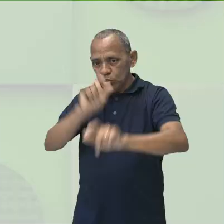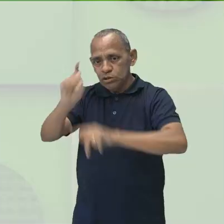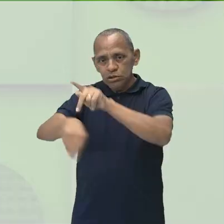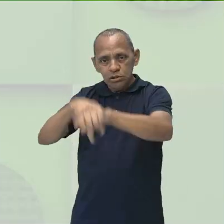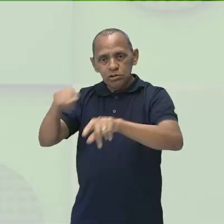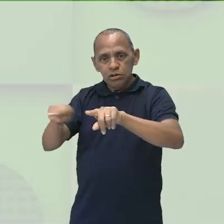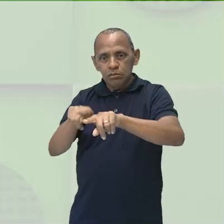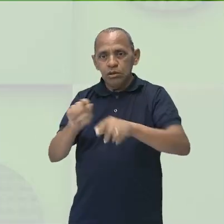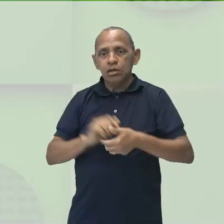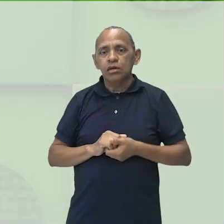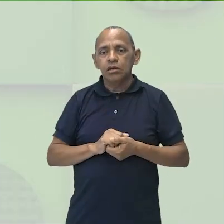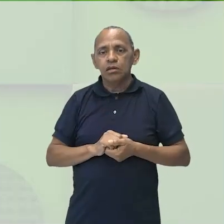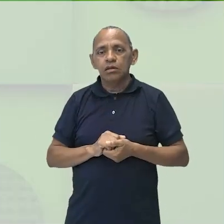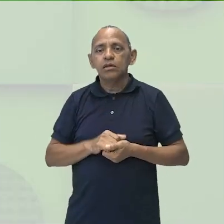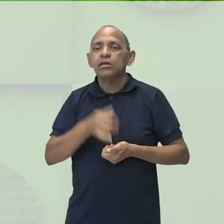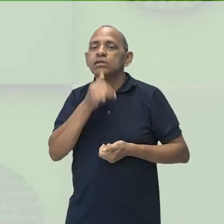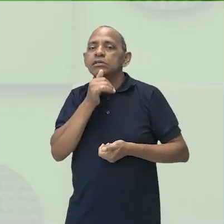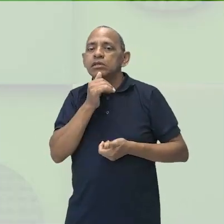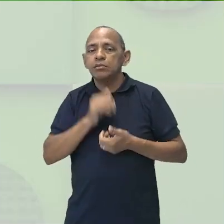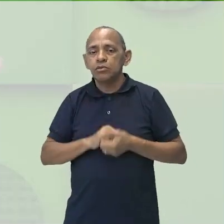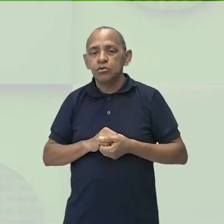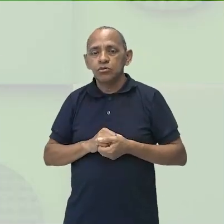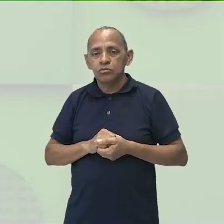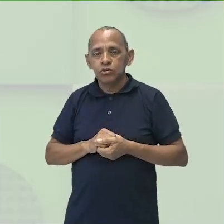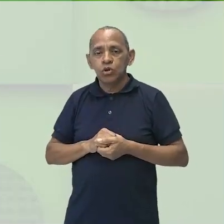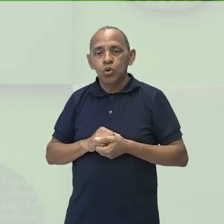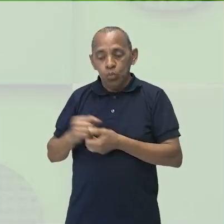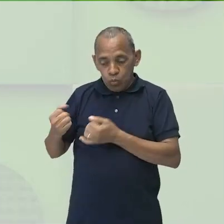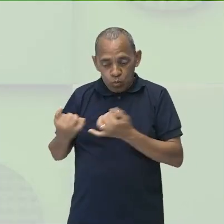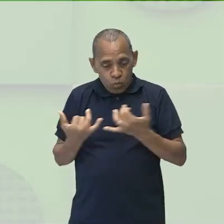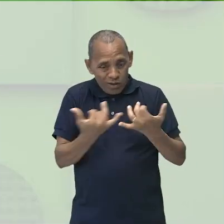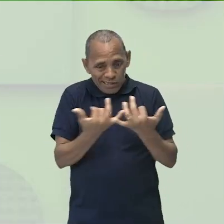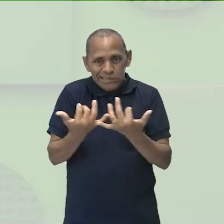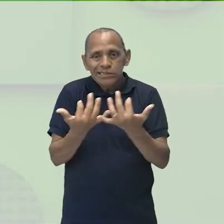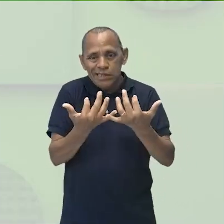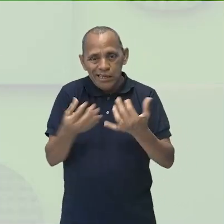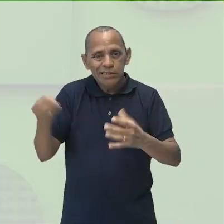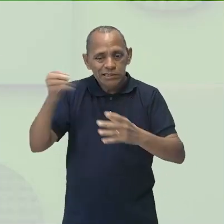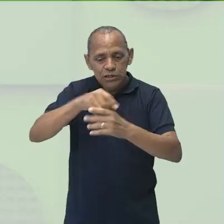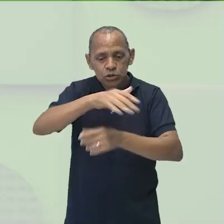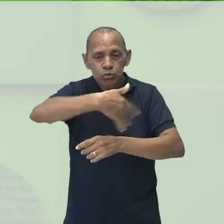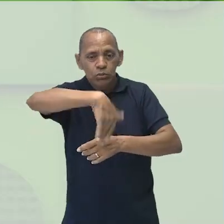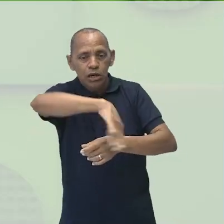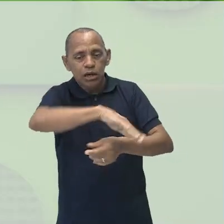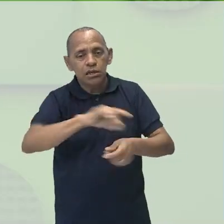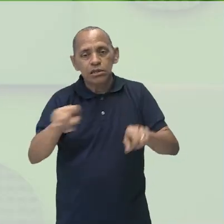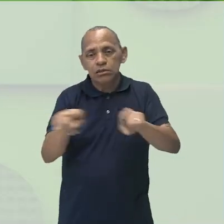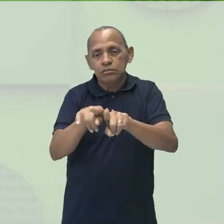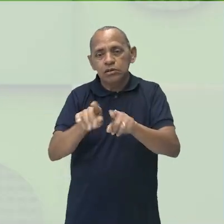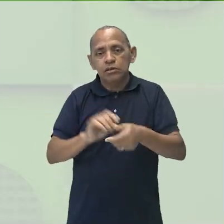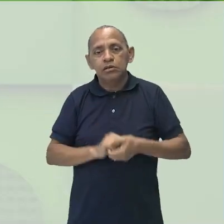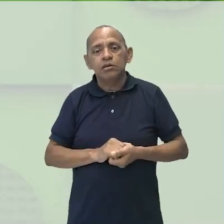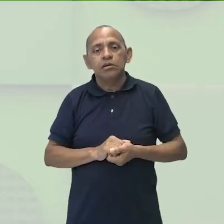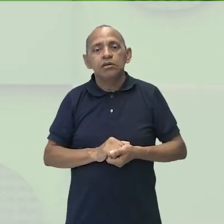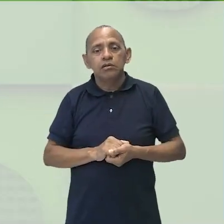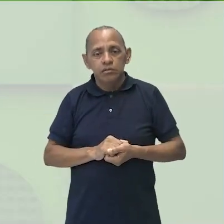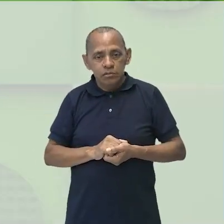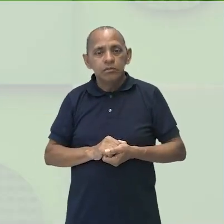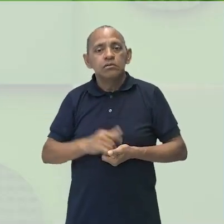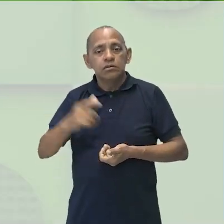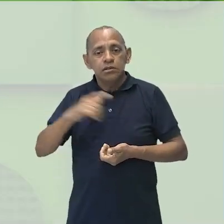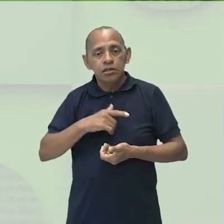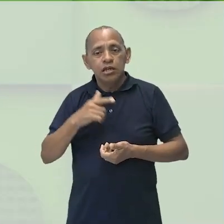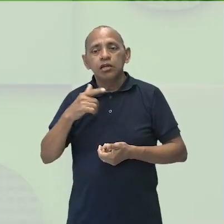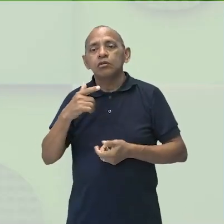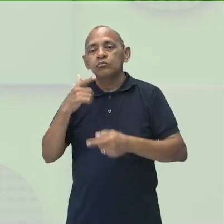ambiental, pode ser, por exemplo, um grande incêndio dentro de uma determinada área. Bem, isso vai levar à morte